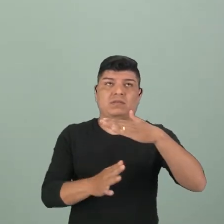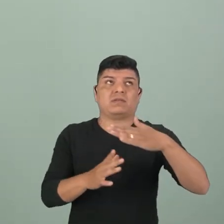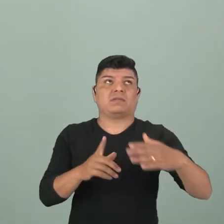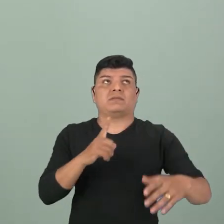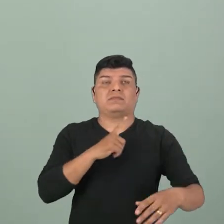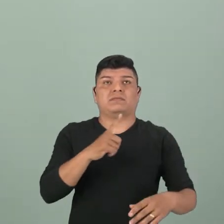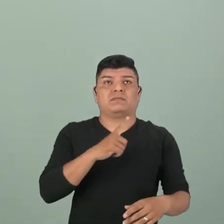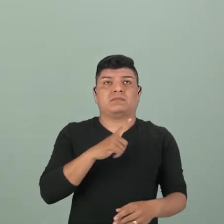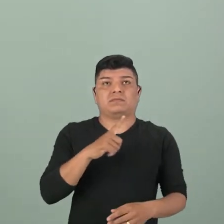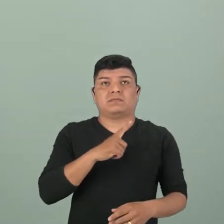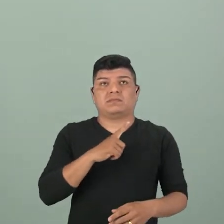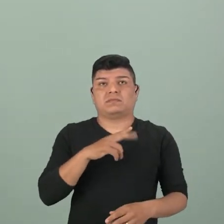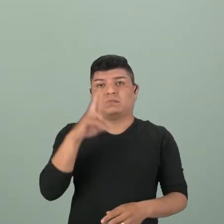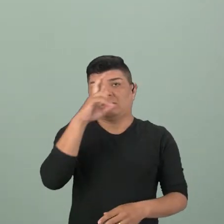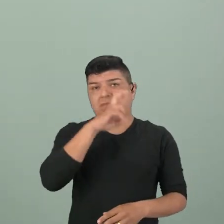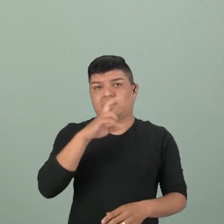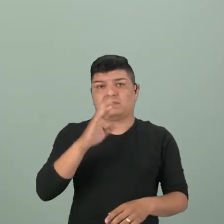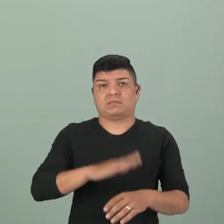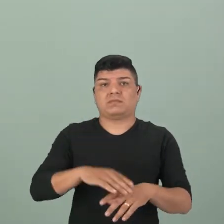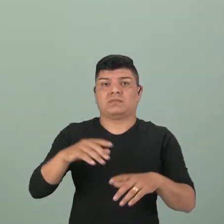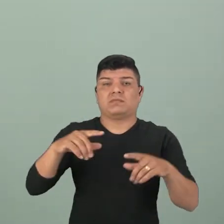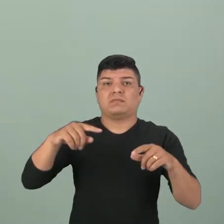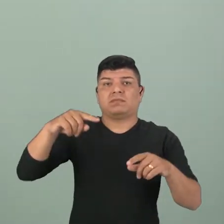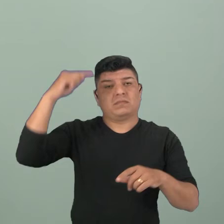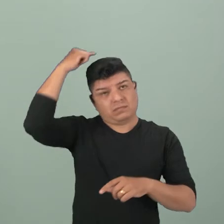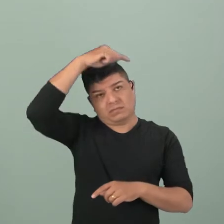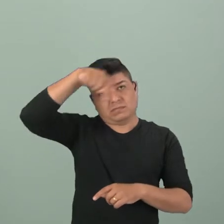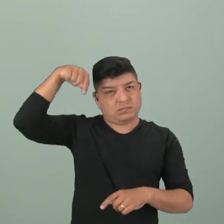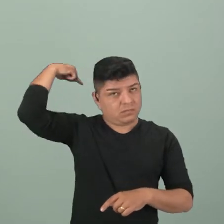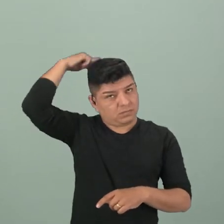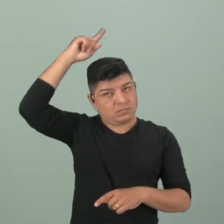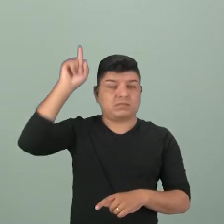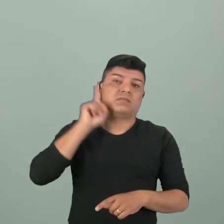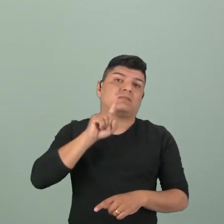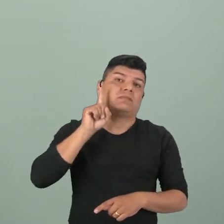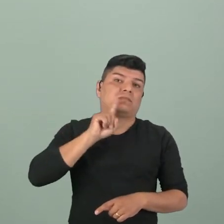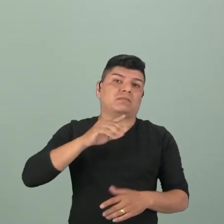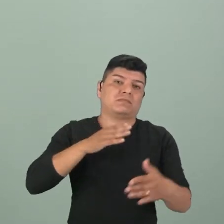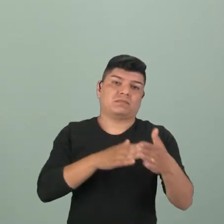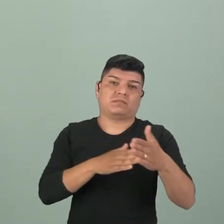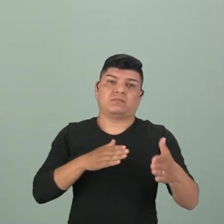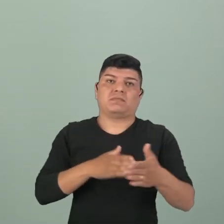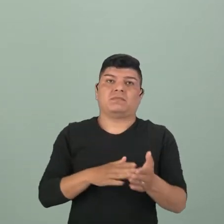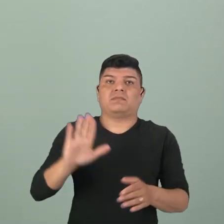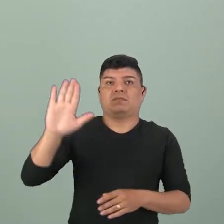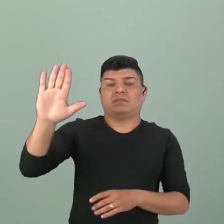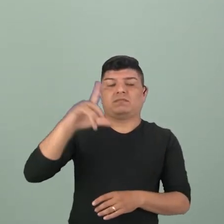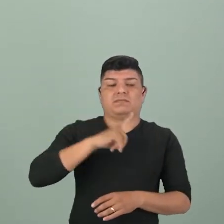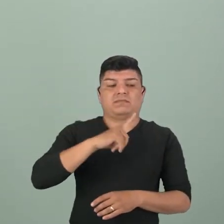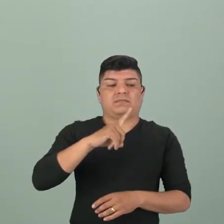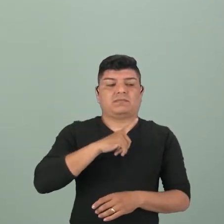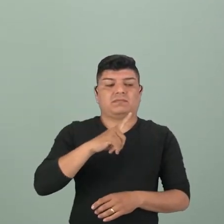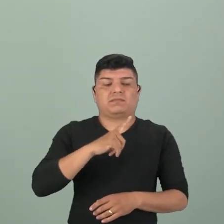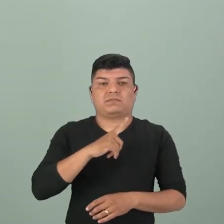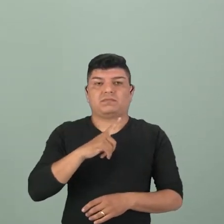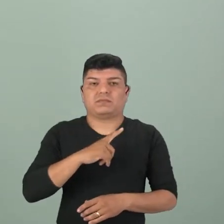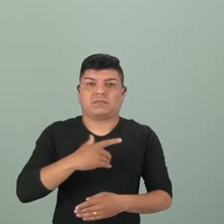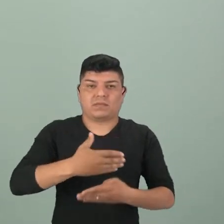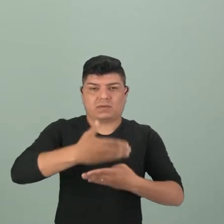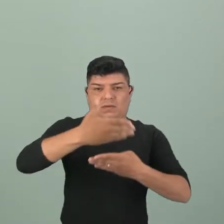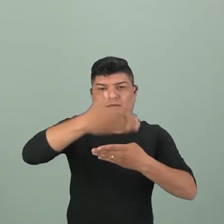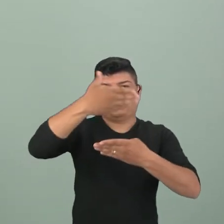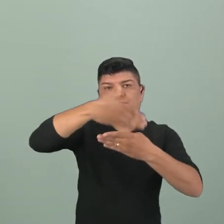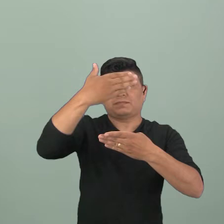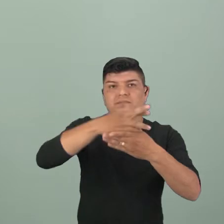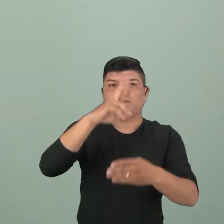temos a fronteira mais vigiada do mundo, que é a do México com os Estados Unidos, por exemplo. Lá eles têm uma cerca, um muro bem alto e